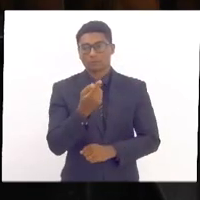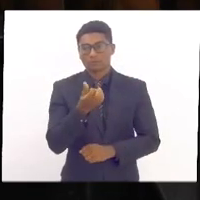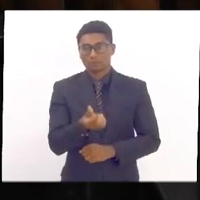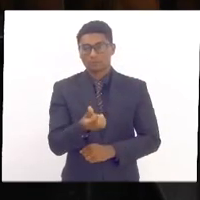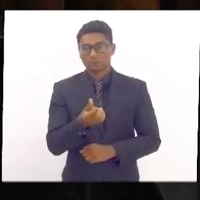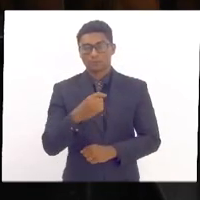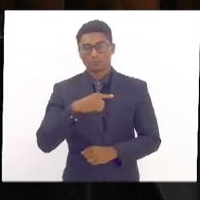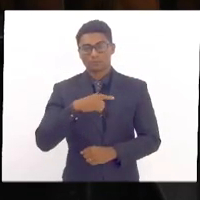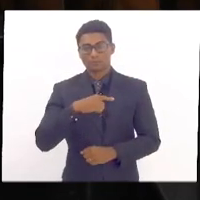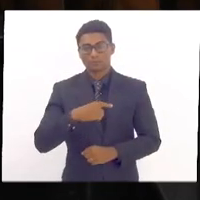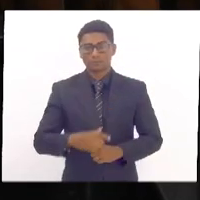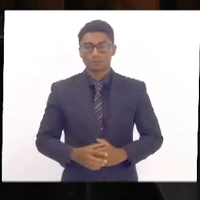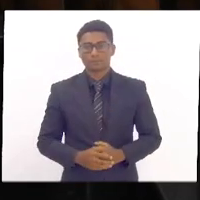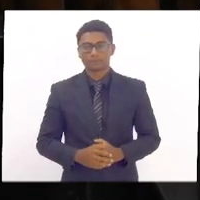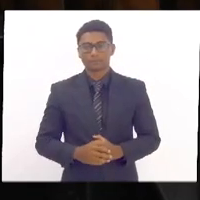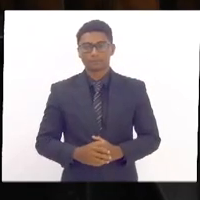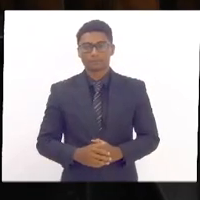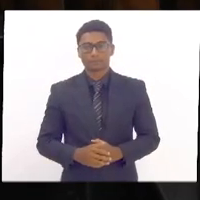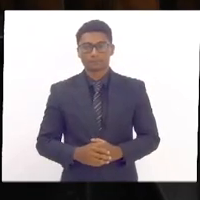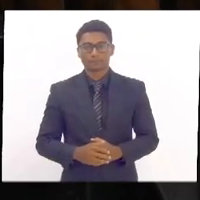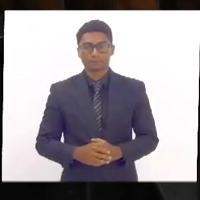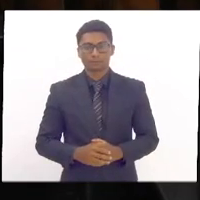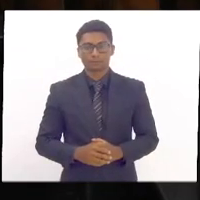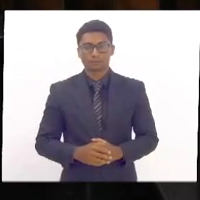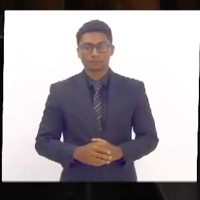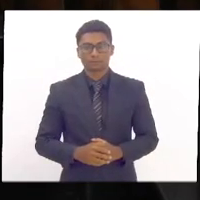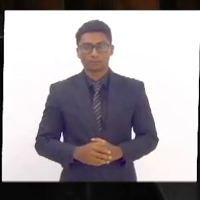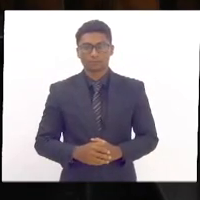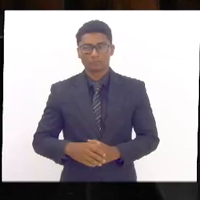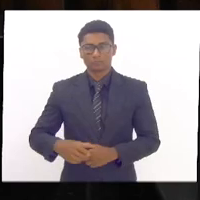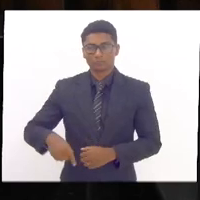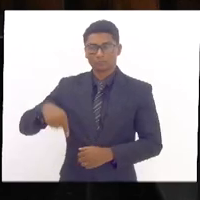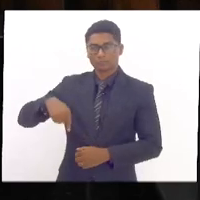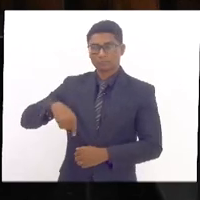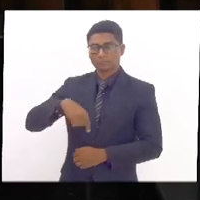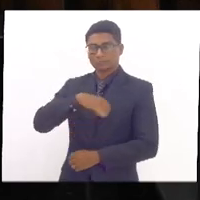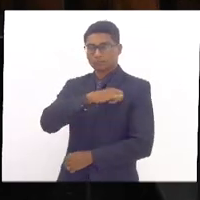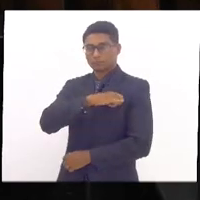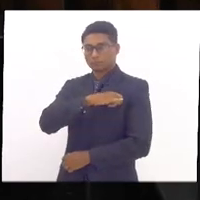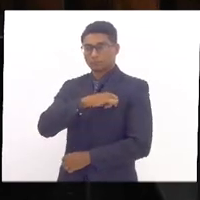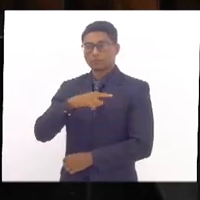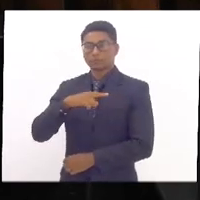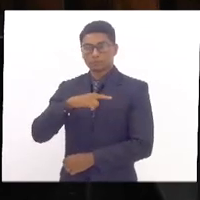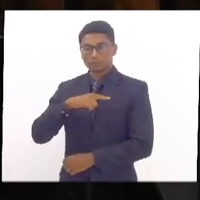16 artigos. E o projeto do Rio de Janeiro,